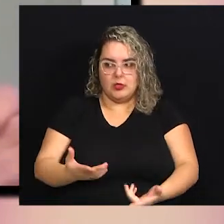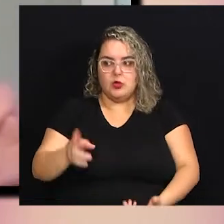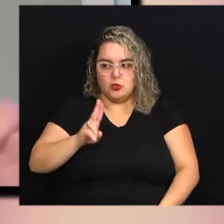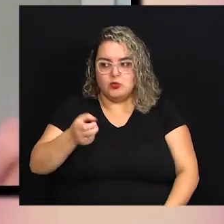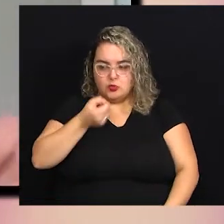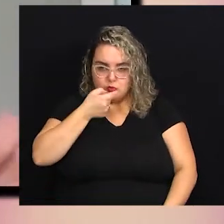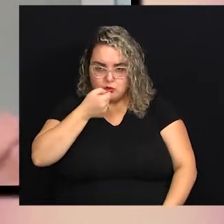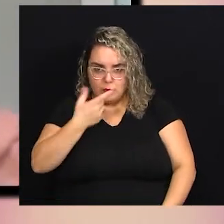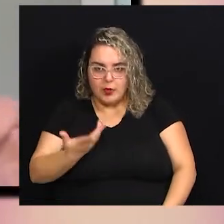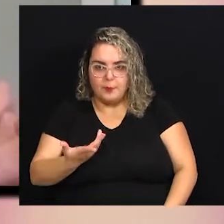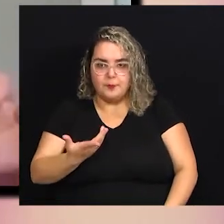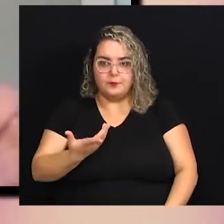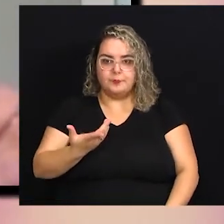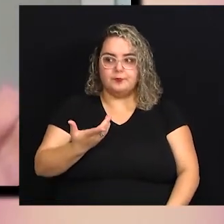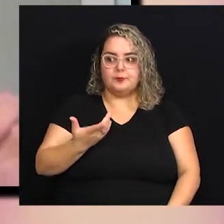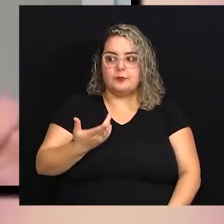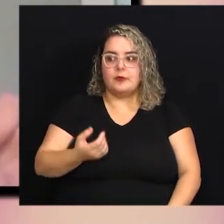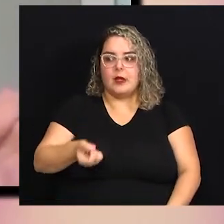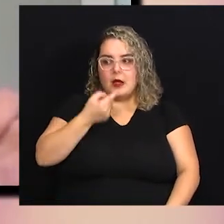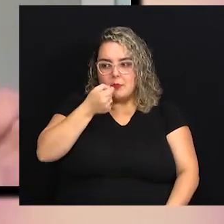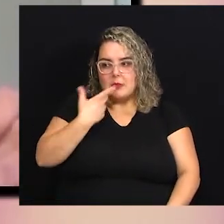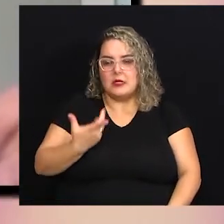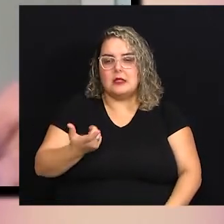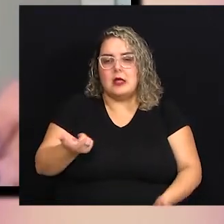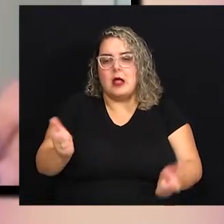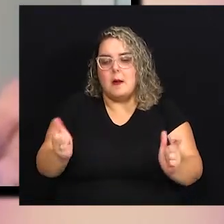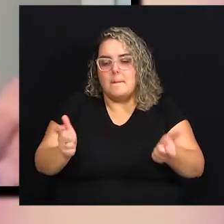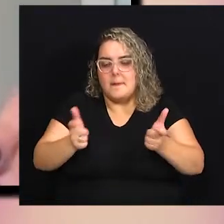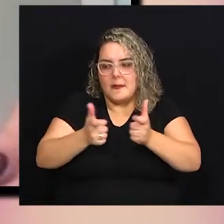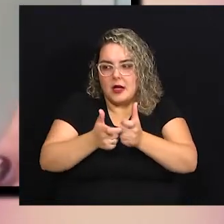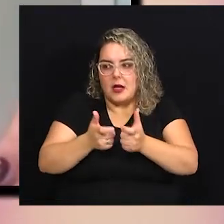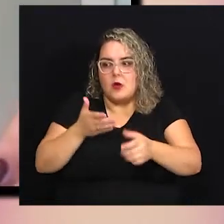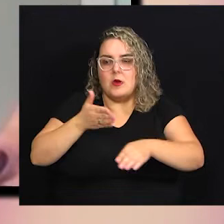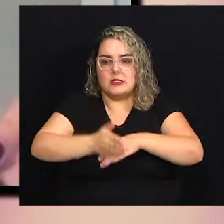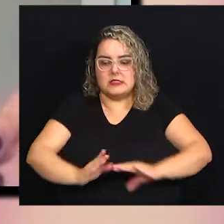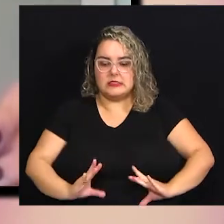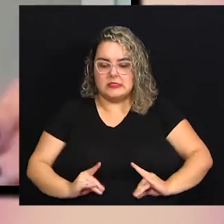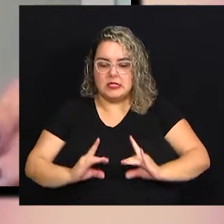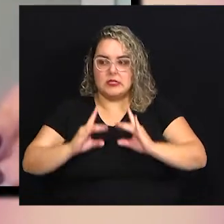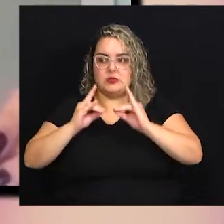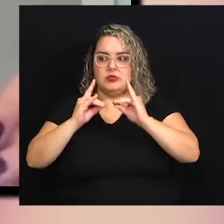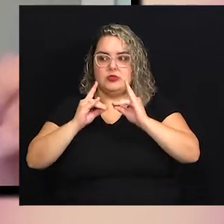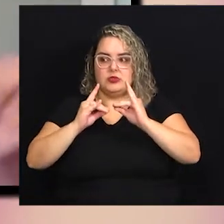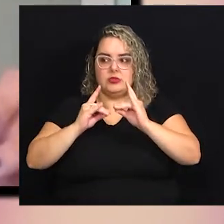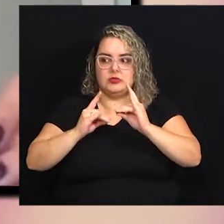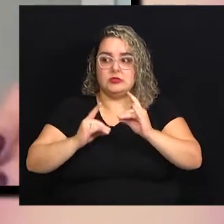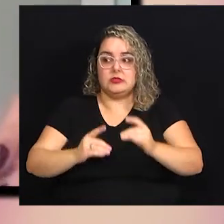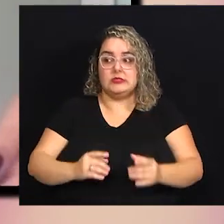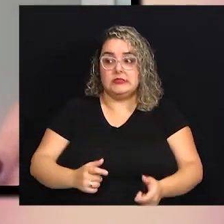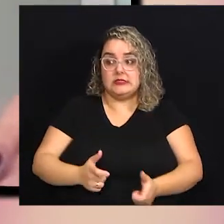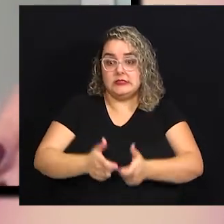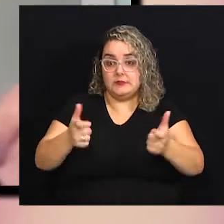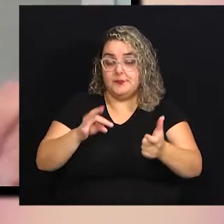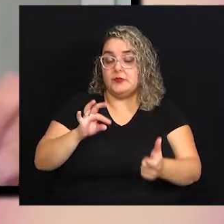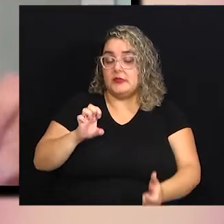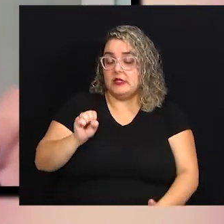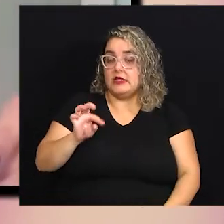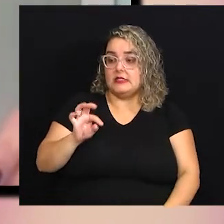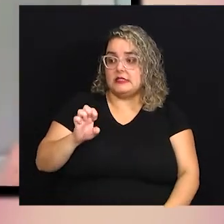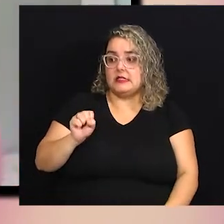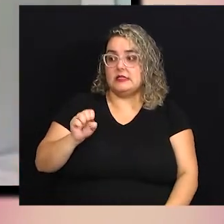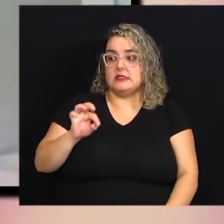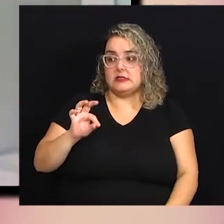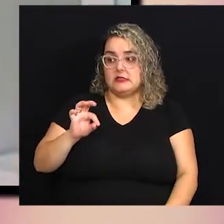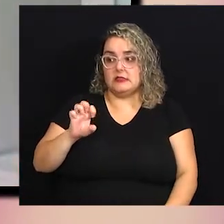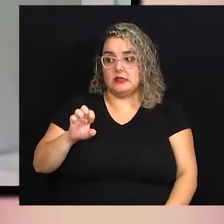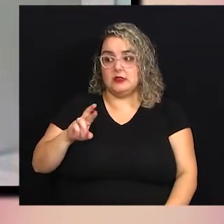mellitus, com o uso da pílula. A pílula, nesse caso, minimiza esse excesso hormonal e excesso de testosterona em